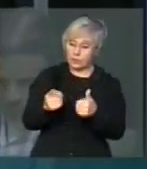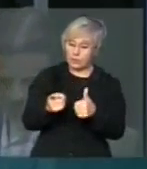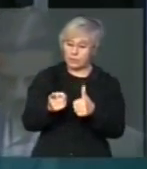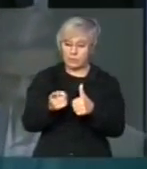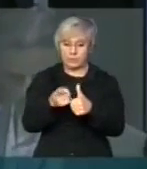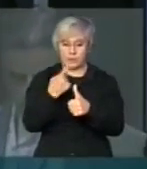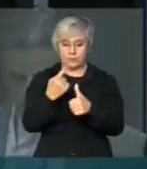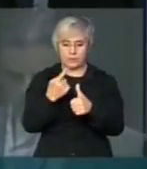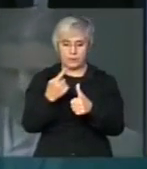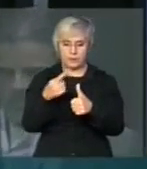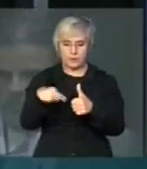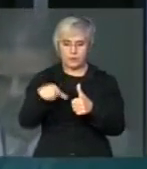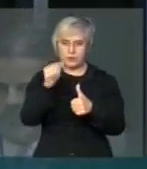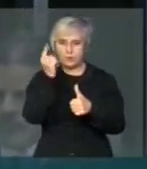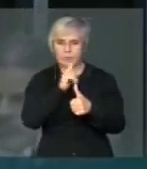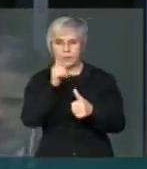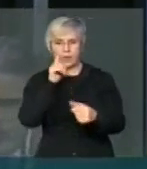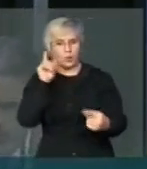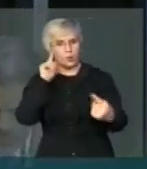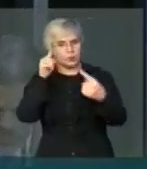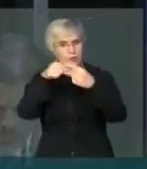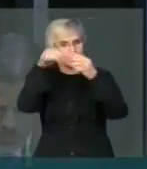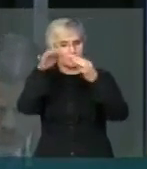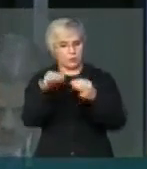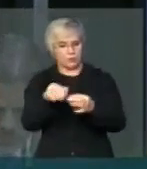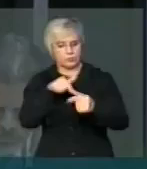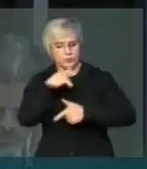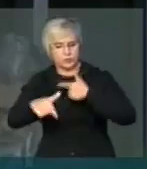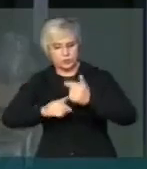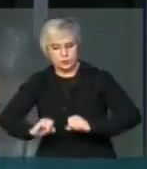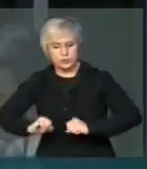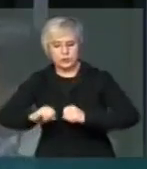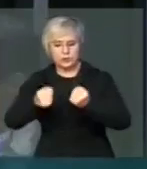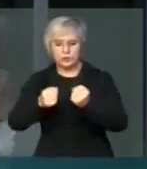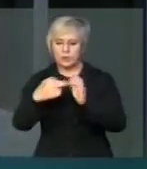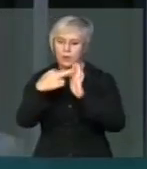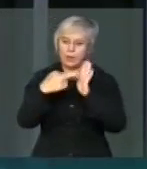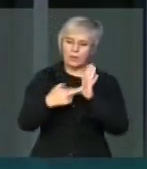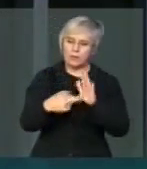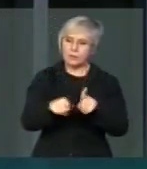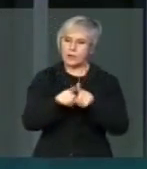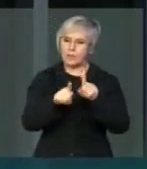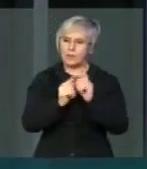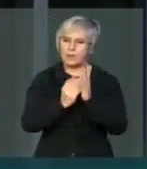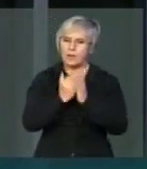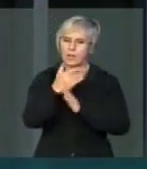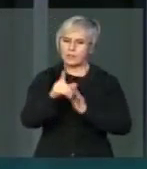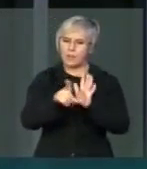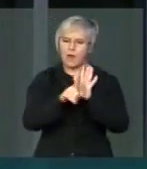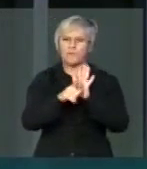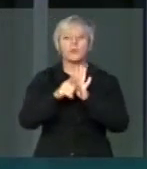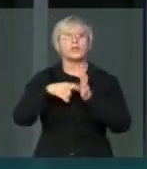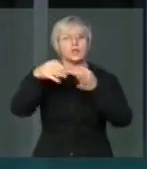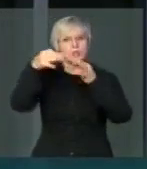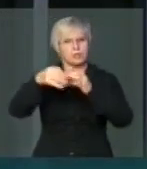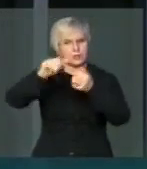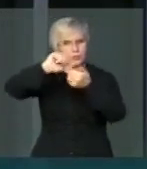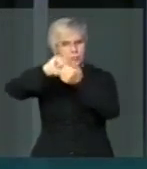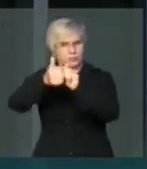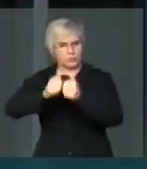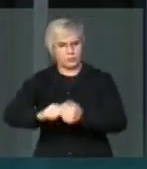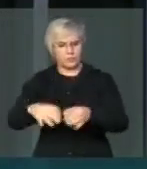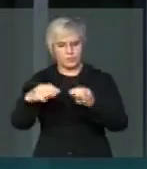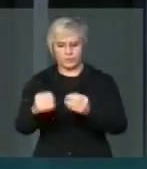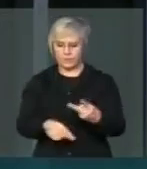meio eleito para o alcance dos objetivos pretendidos, normatização via edição de lei, é o adequado. Segundo,